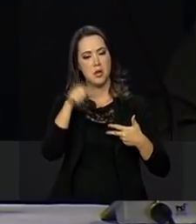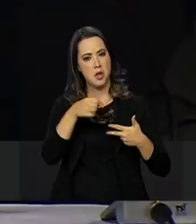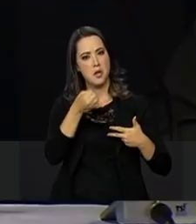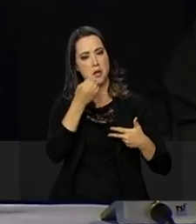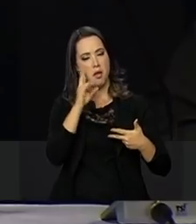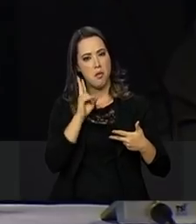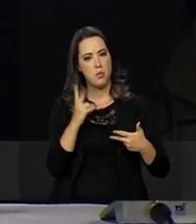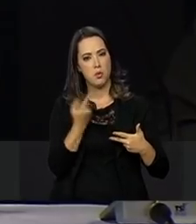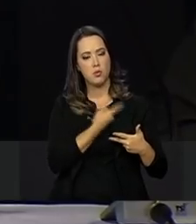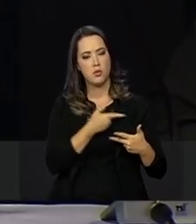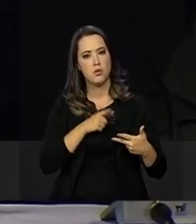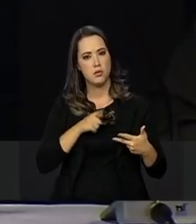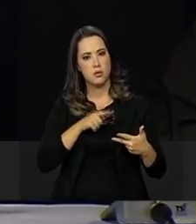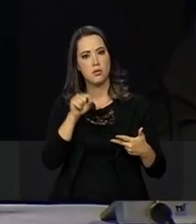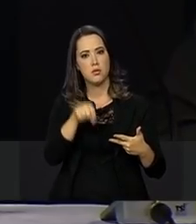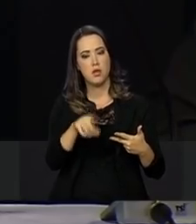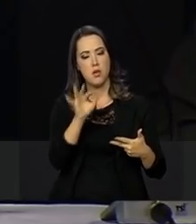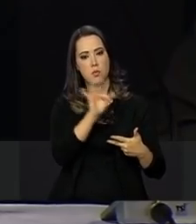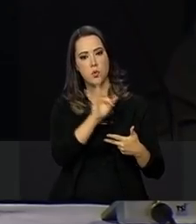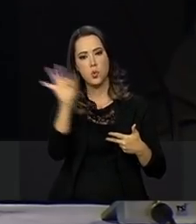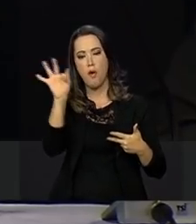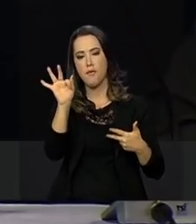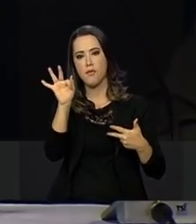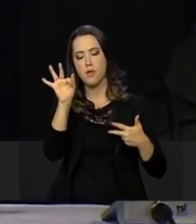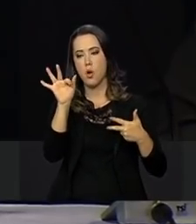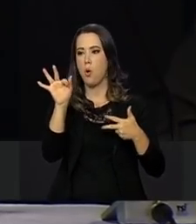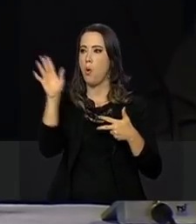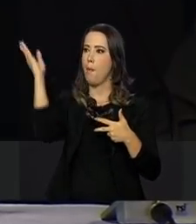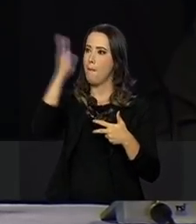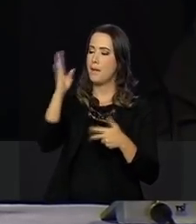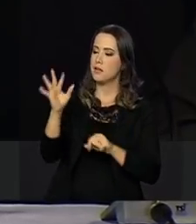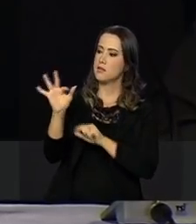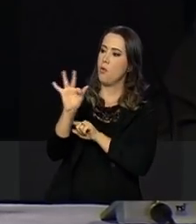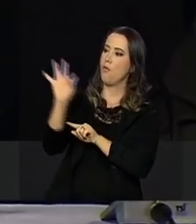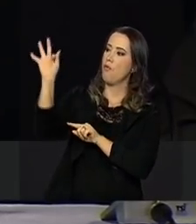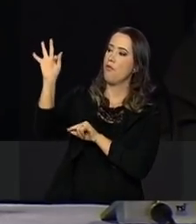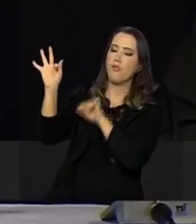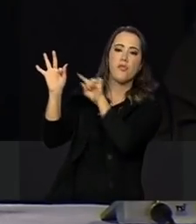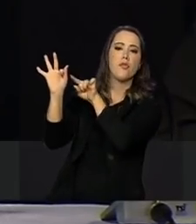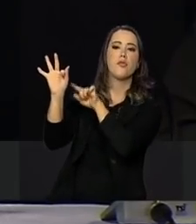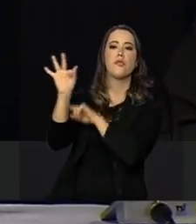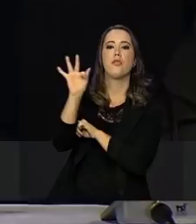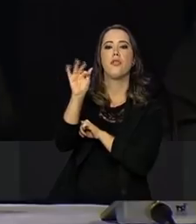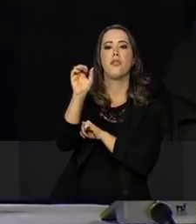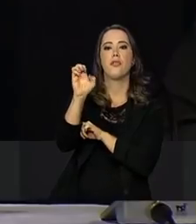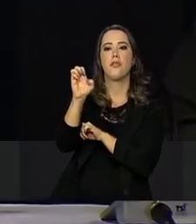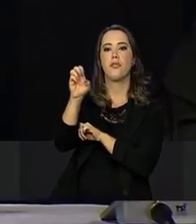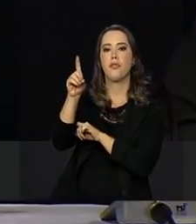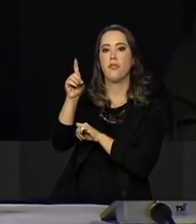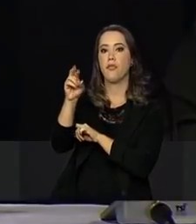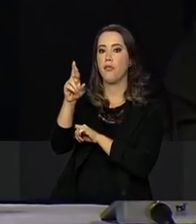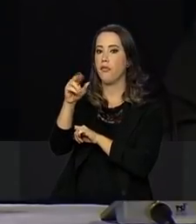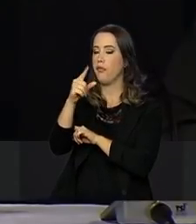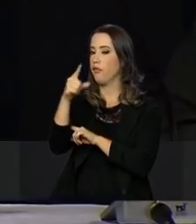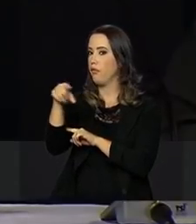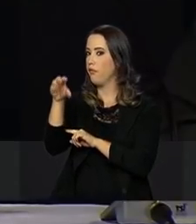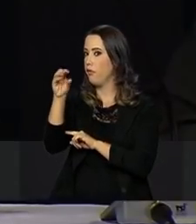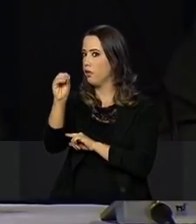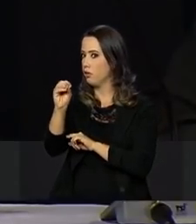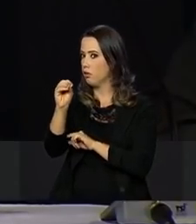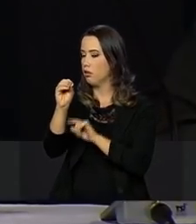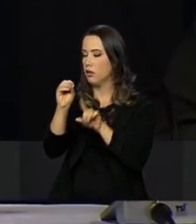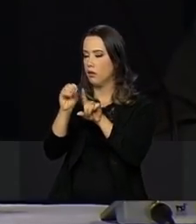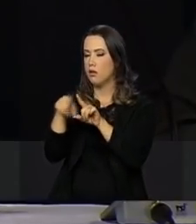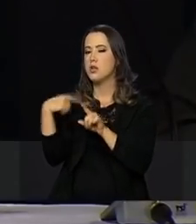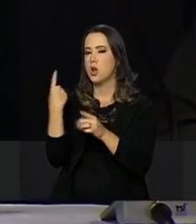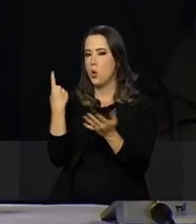embargo, de nós termos uma federação decretada na nossa Constituição, e esta é a Constituição formal. Se